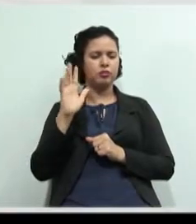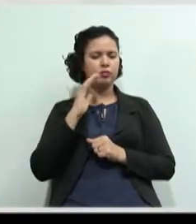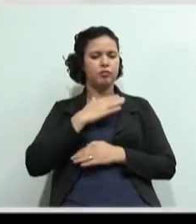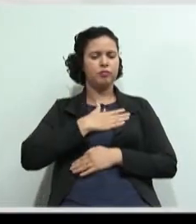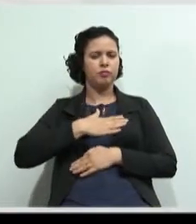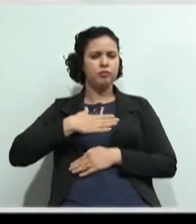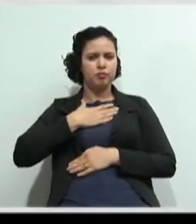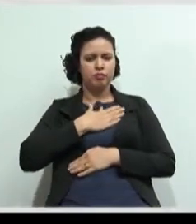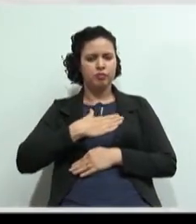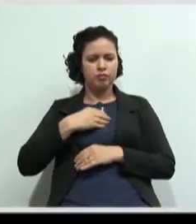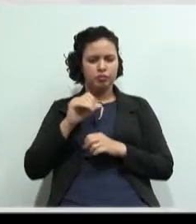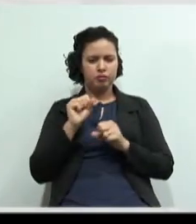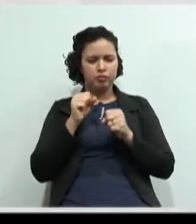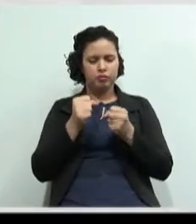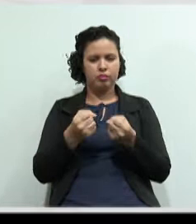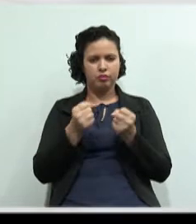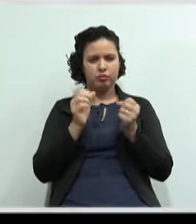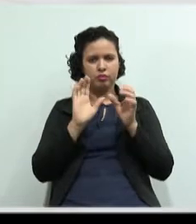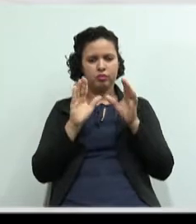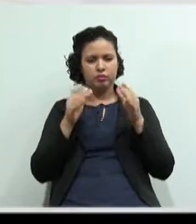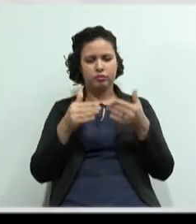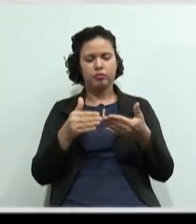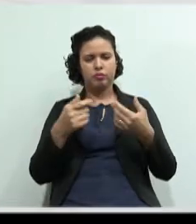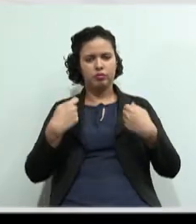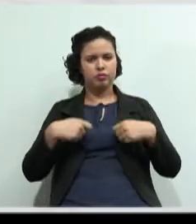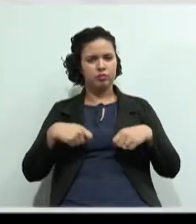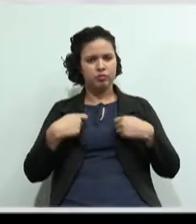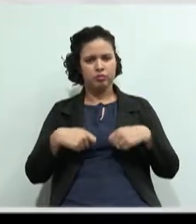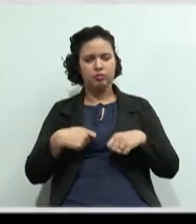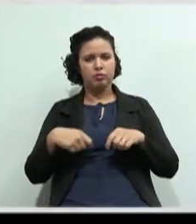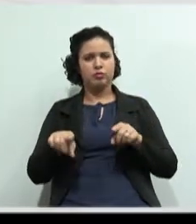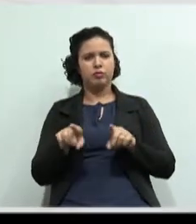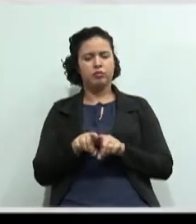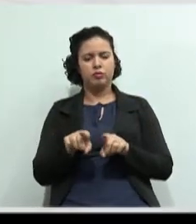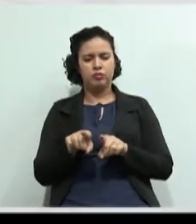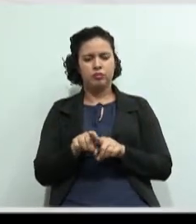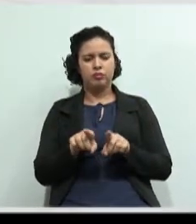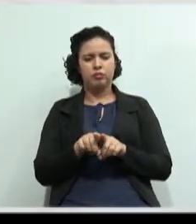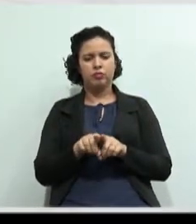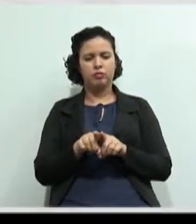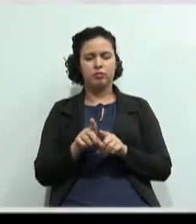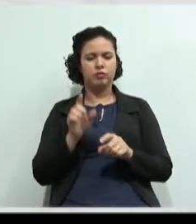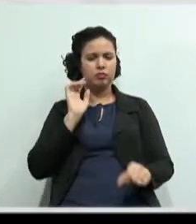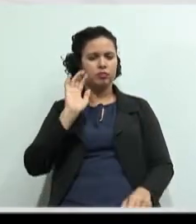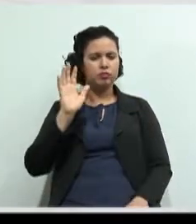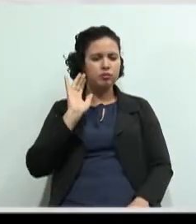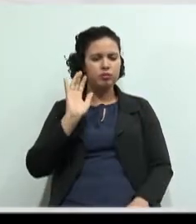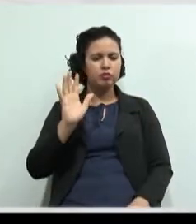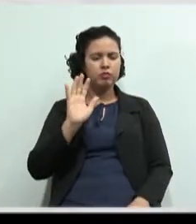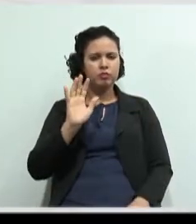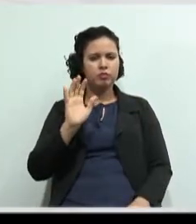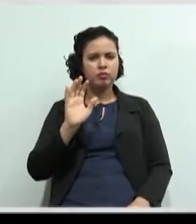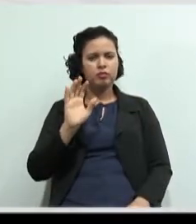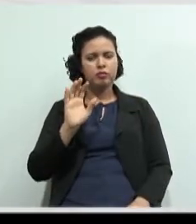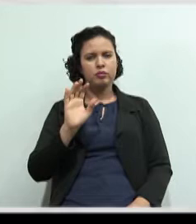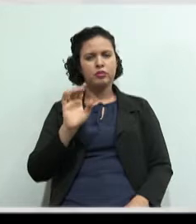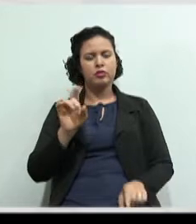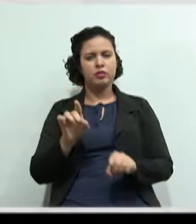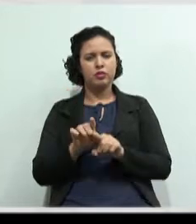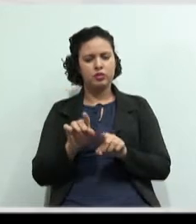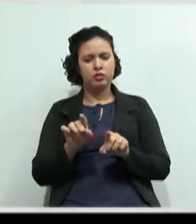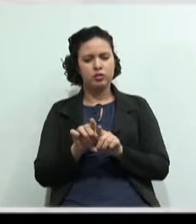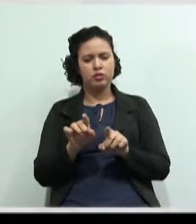né? Os esforços voltados a atender as necessidades. Falamos da filosofia da otimização e também da filosofia